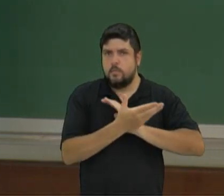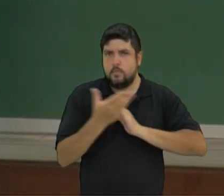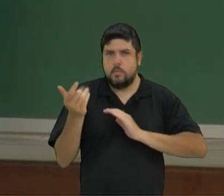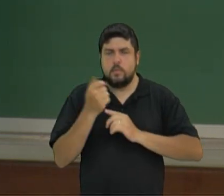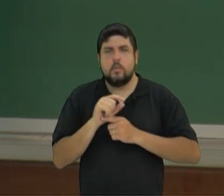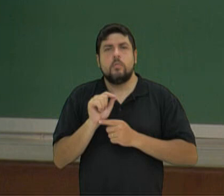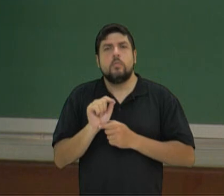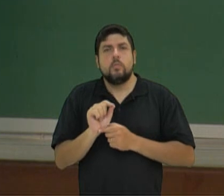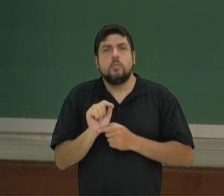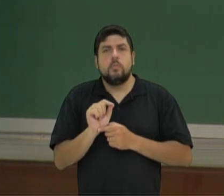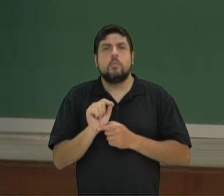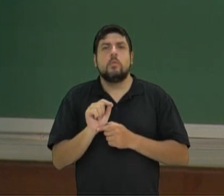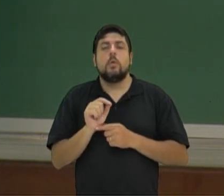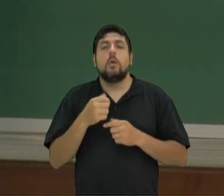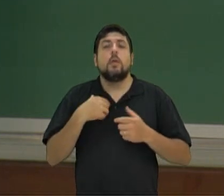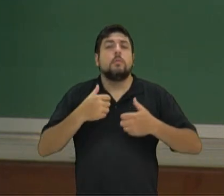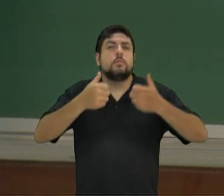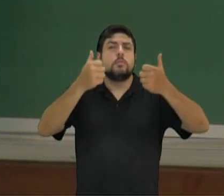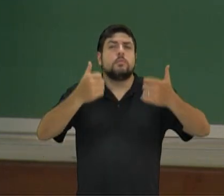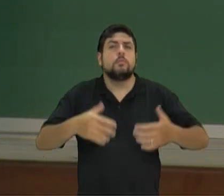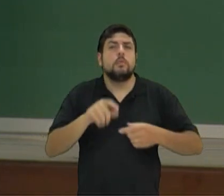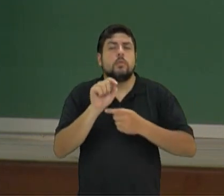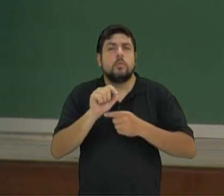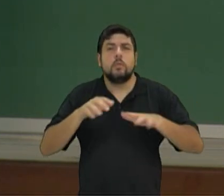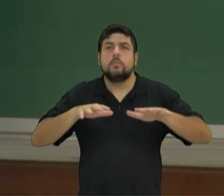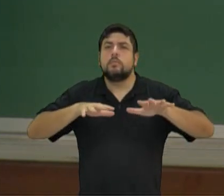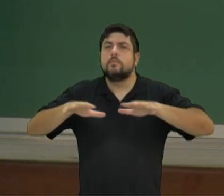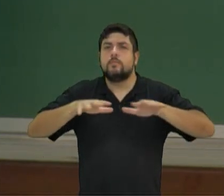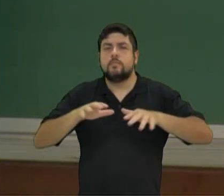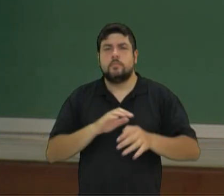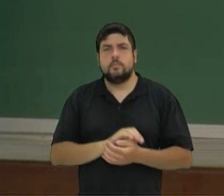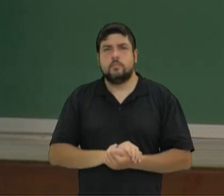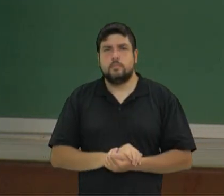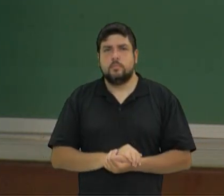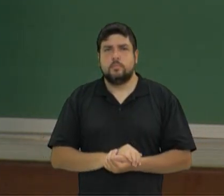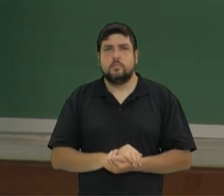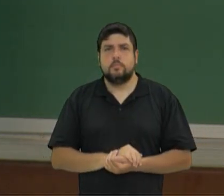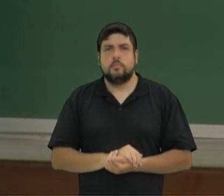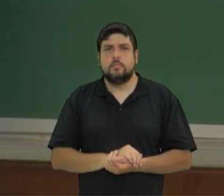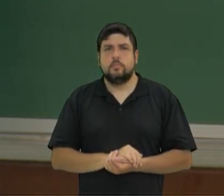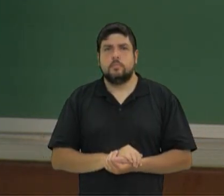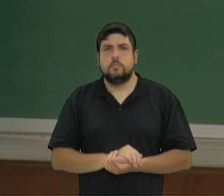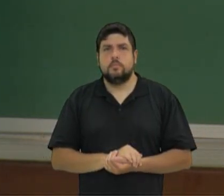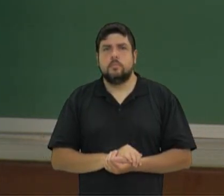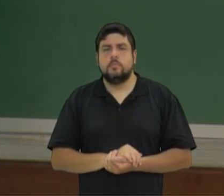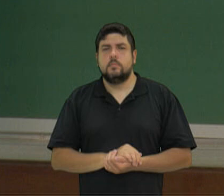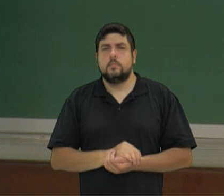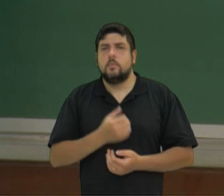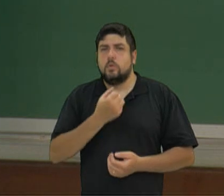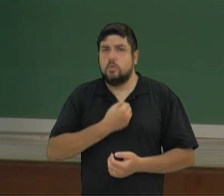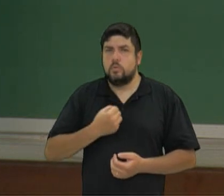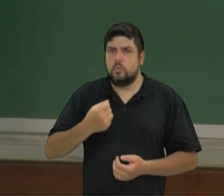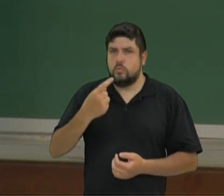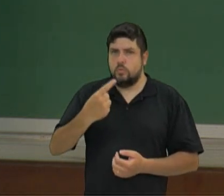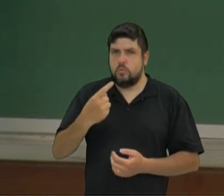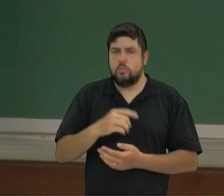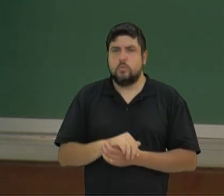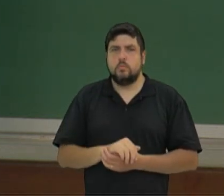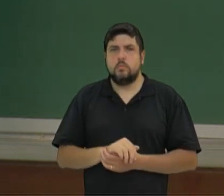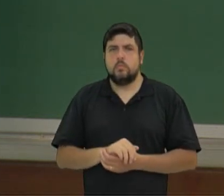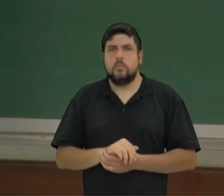corrigir, fala dessa questão da movimentação. Pergunta número 1. Quais são as duas